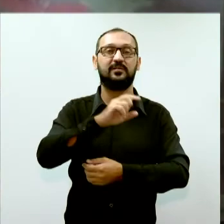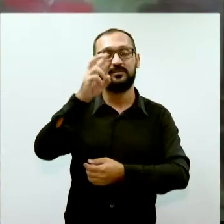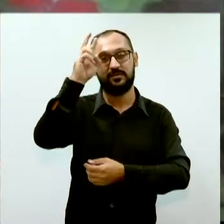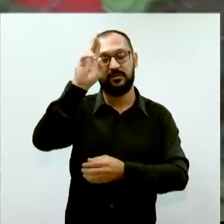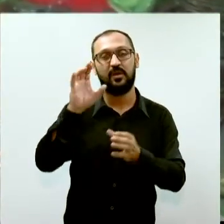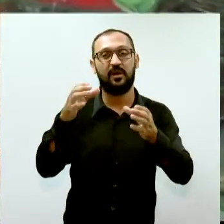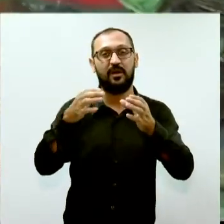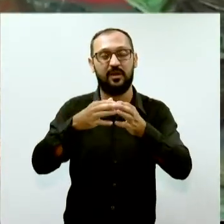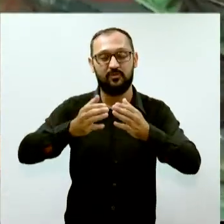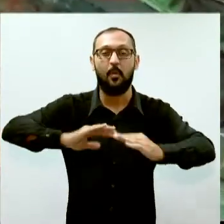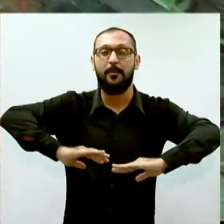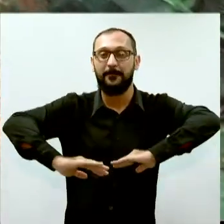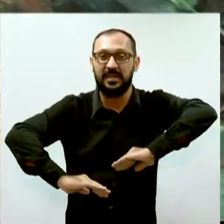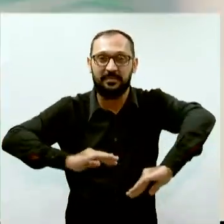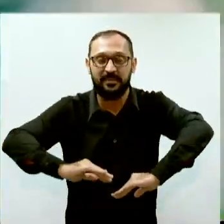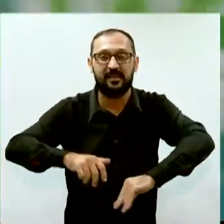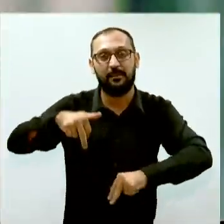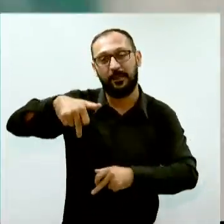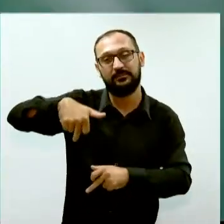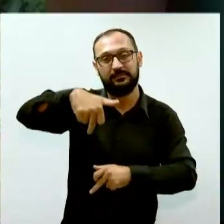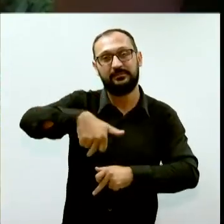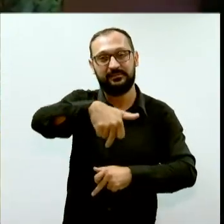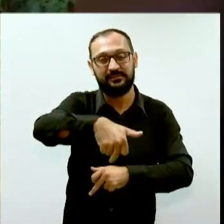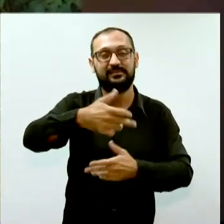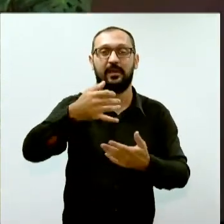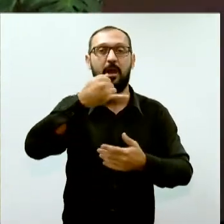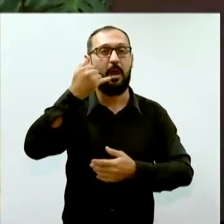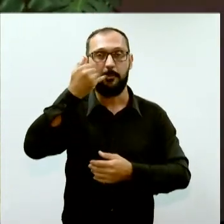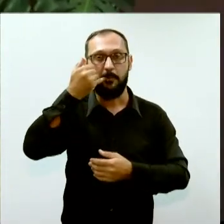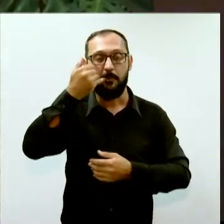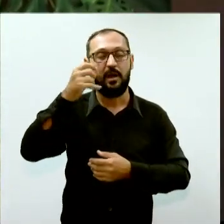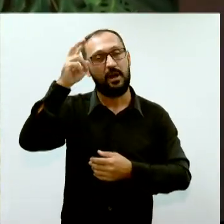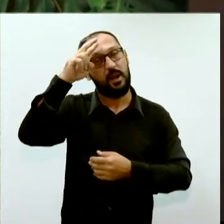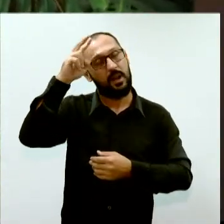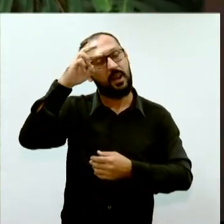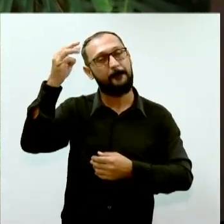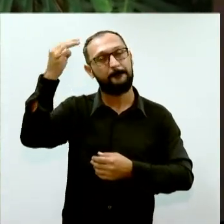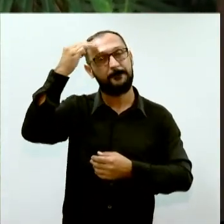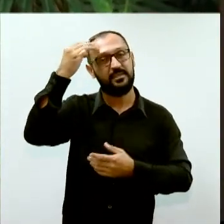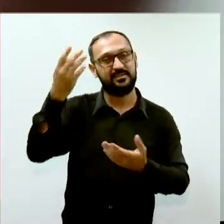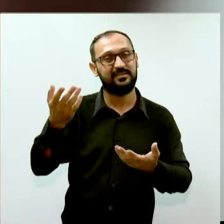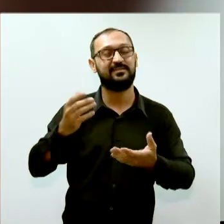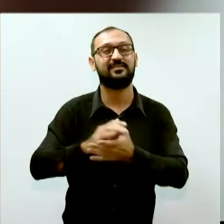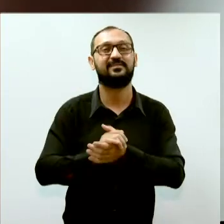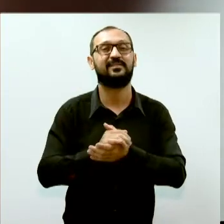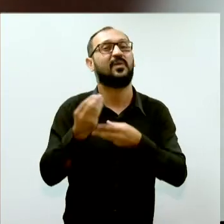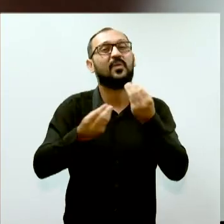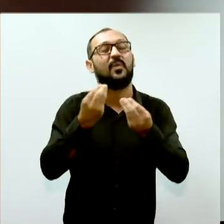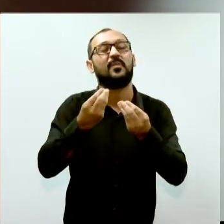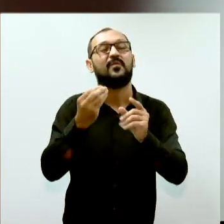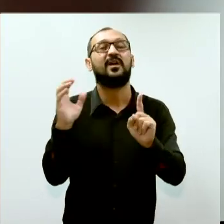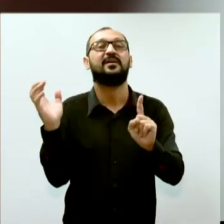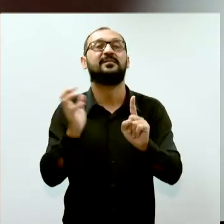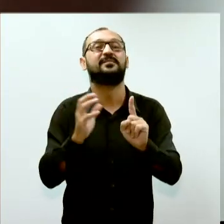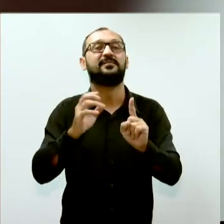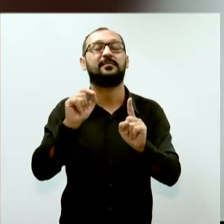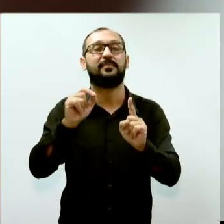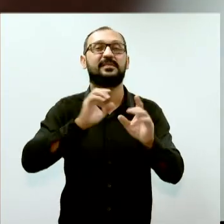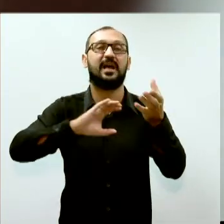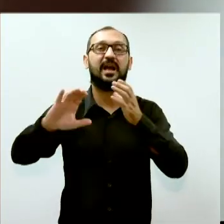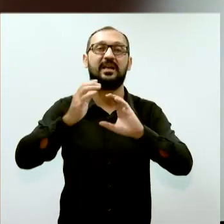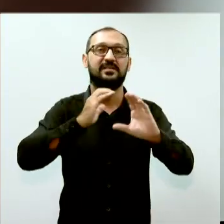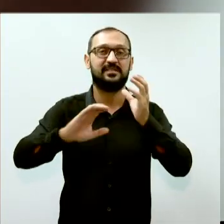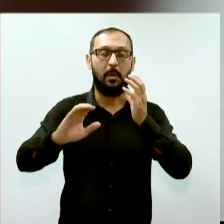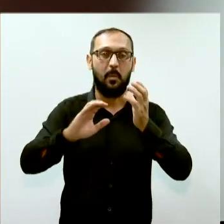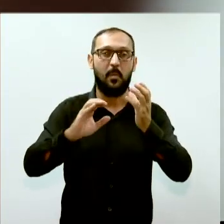gostei das menções ao Curupira e Saci, mesclados, né, às janelas da lembrança. Qual que foi a inspiração para